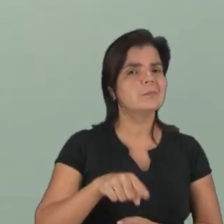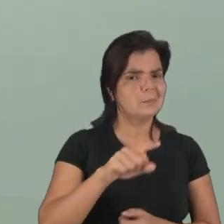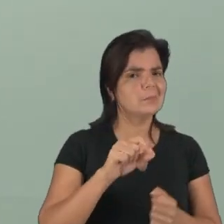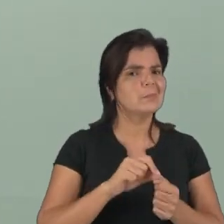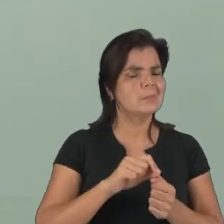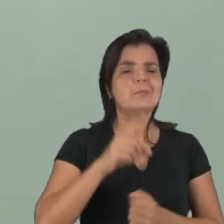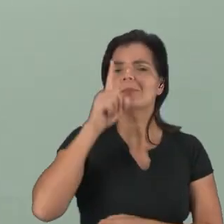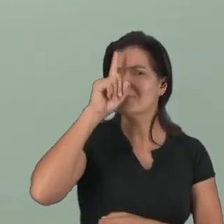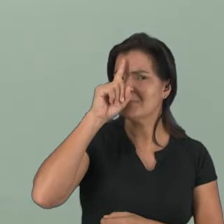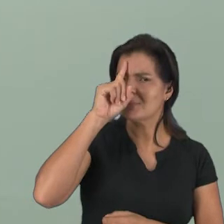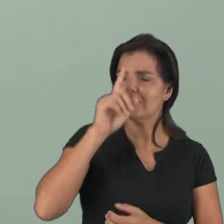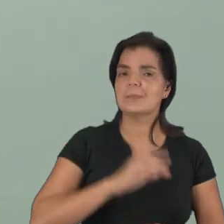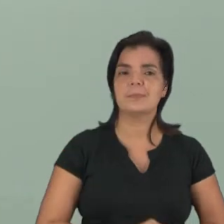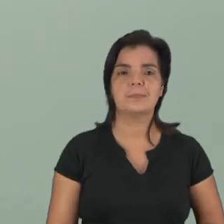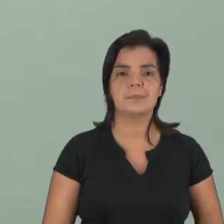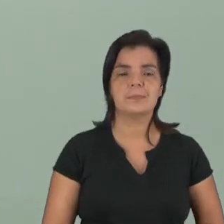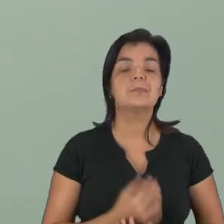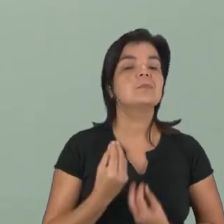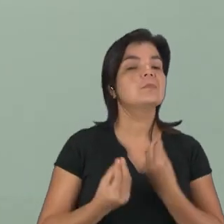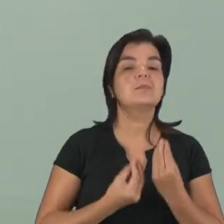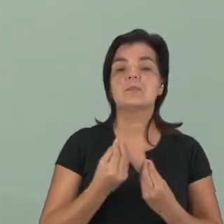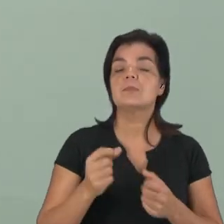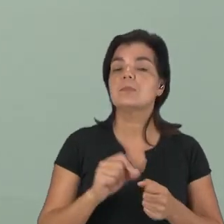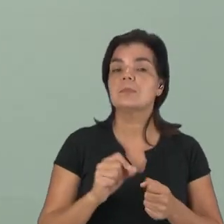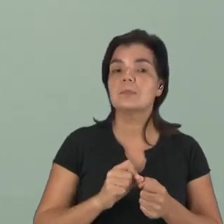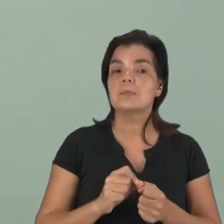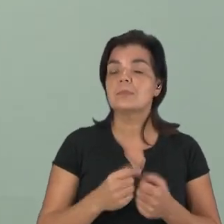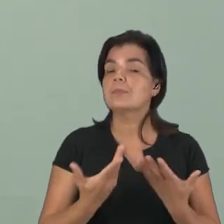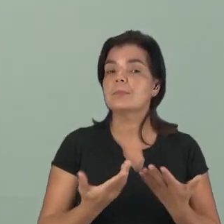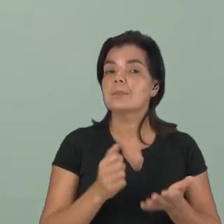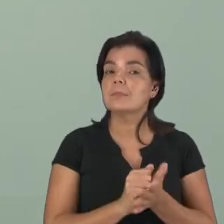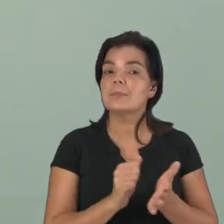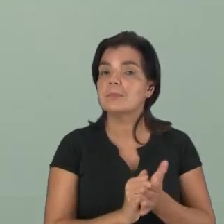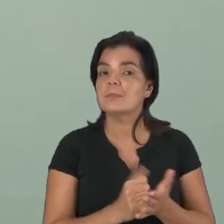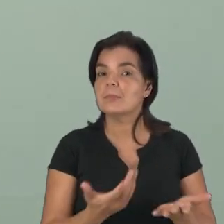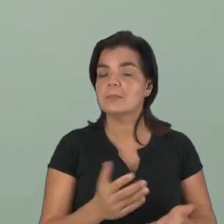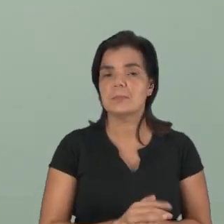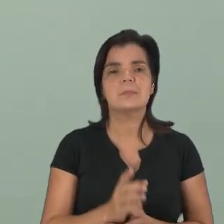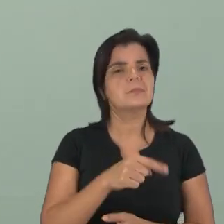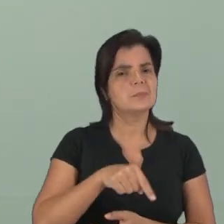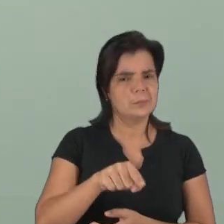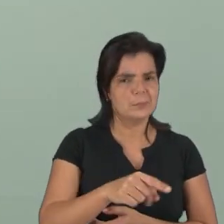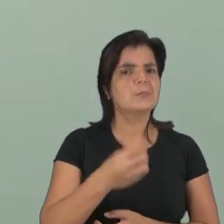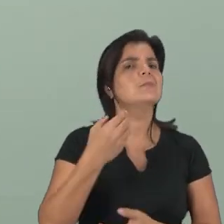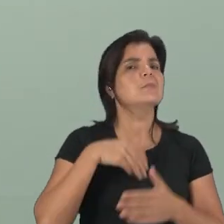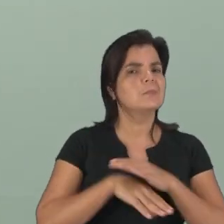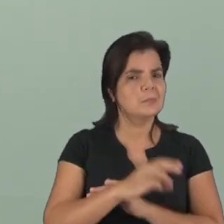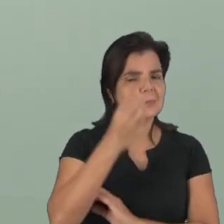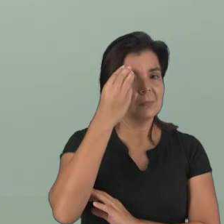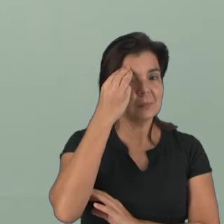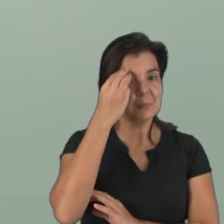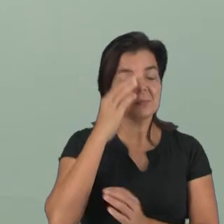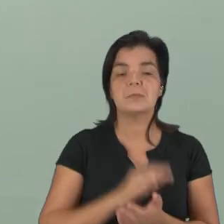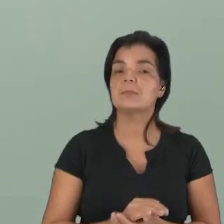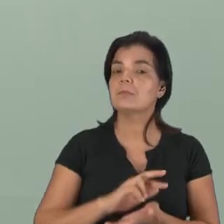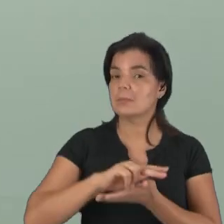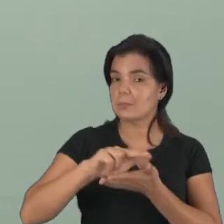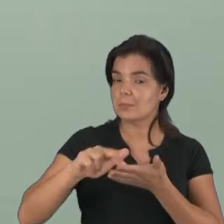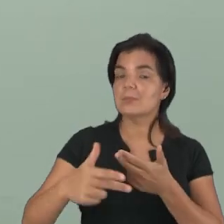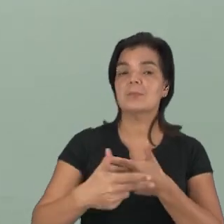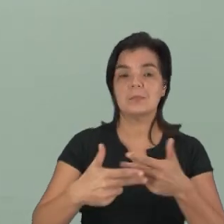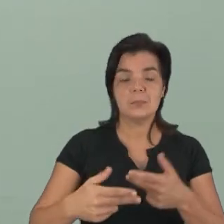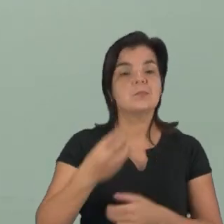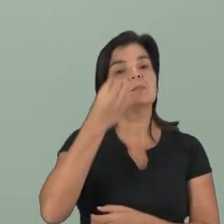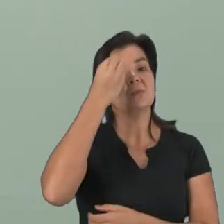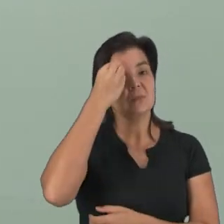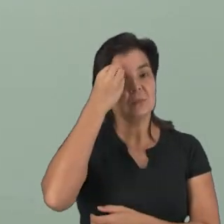que você faz no seu dia-a-dia como você faz para registrar essas ações e na memória muitas coisas